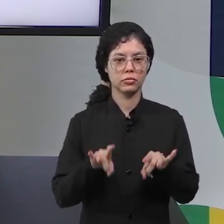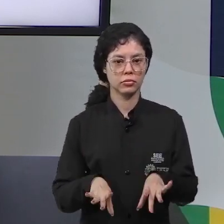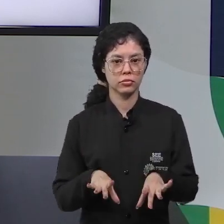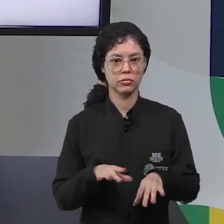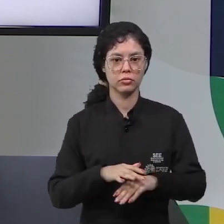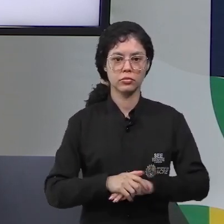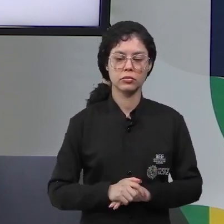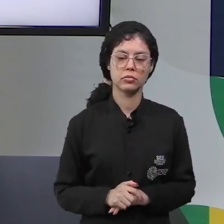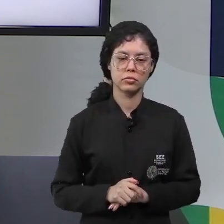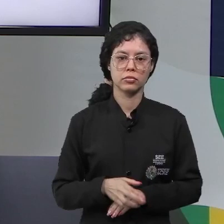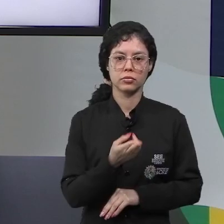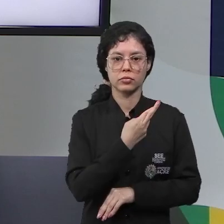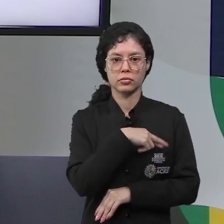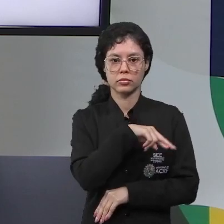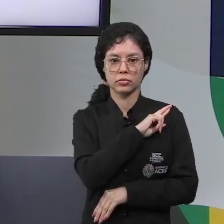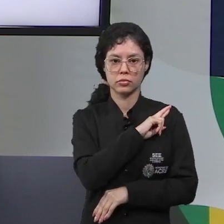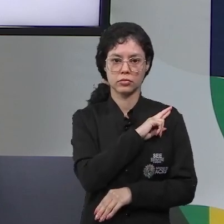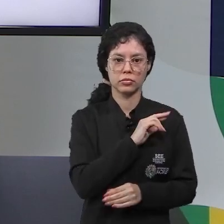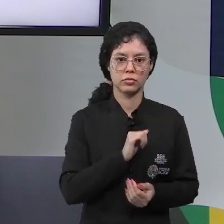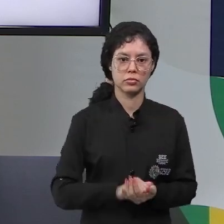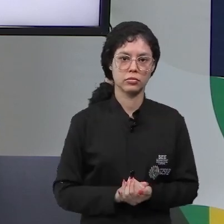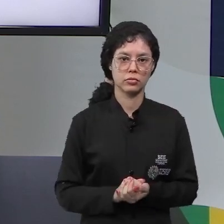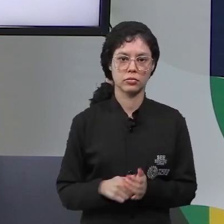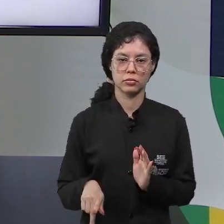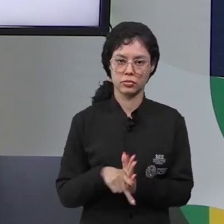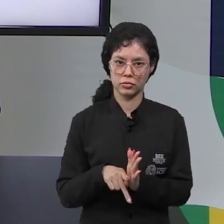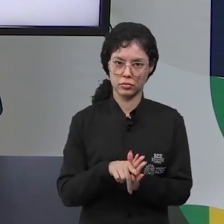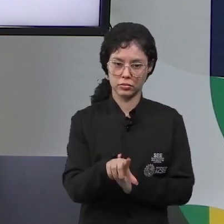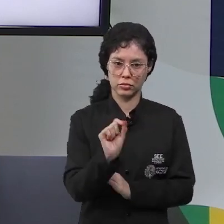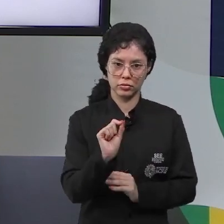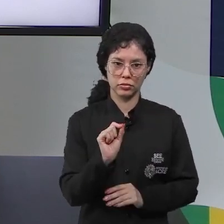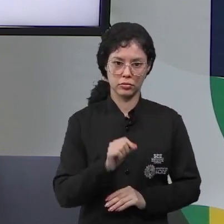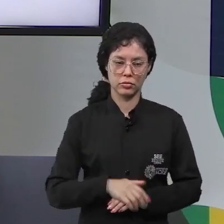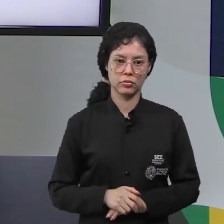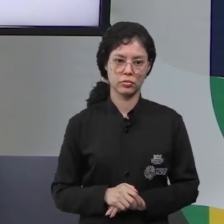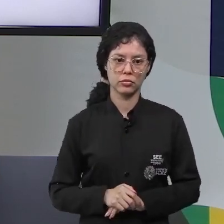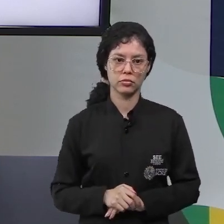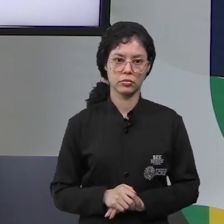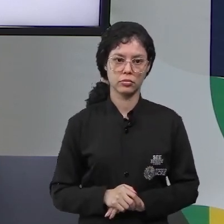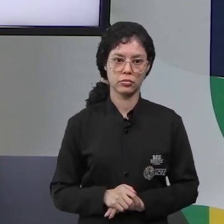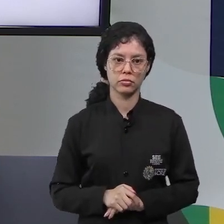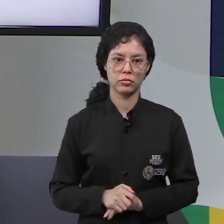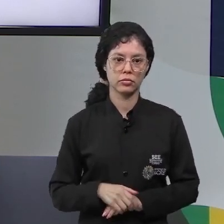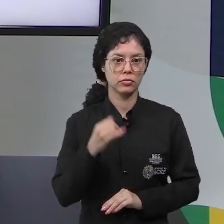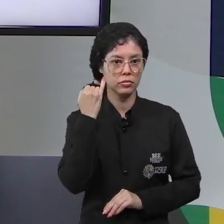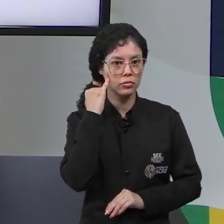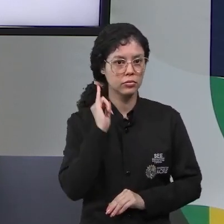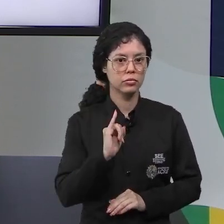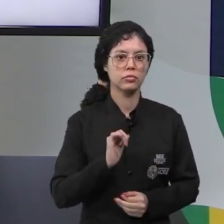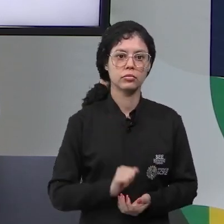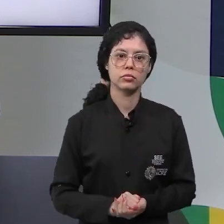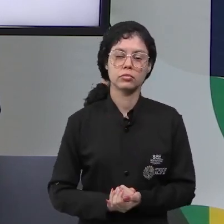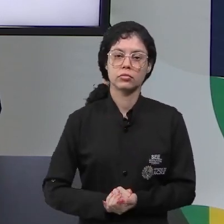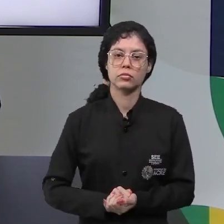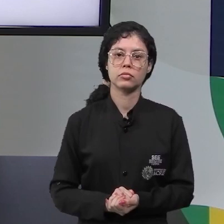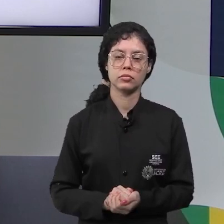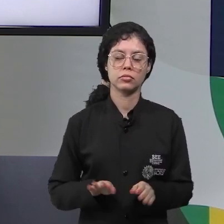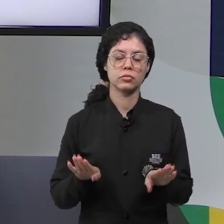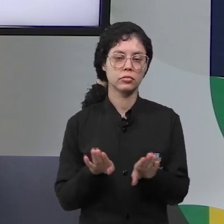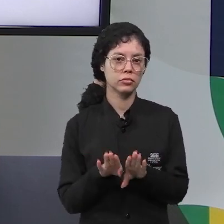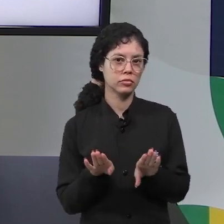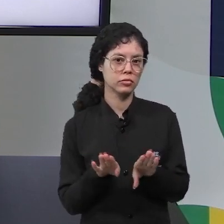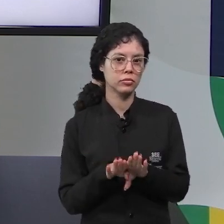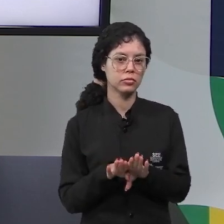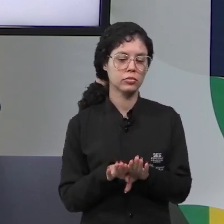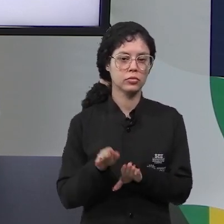instância, o homem é responsável pelos seus atos. Ou seja, vai contra aquela ideia meio cristã de que